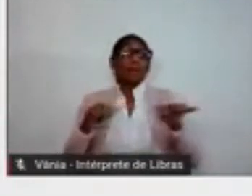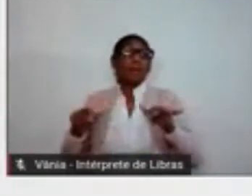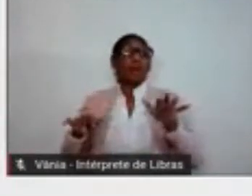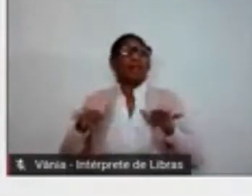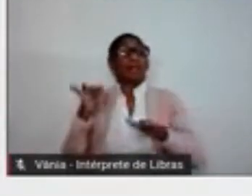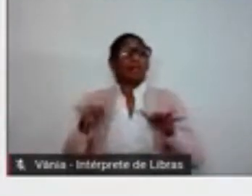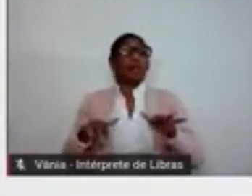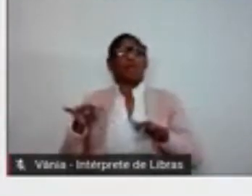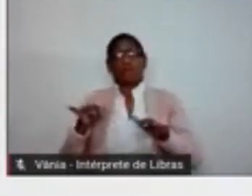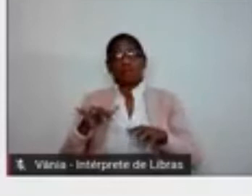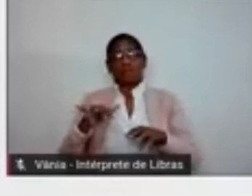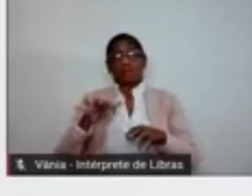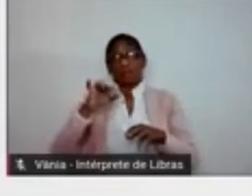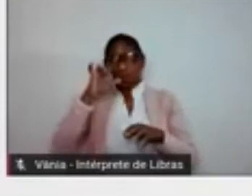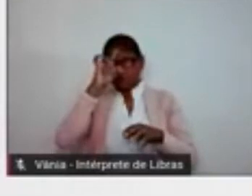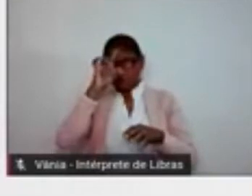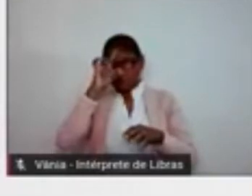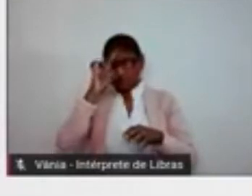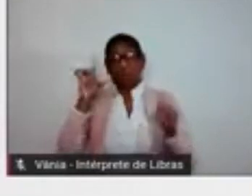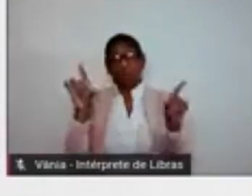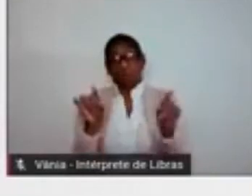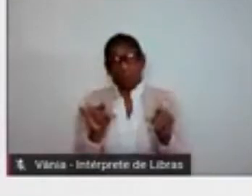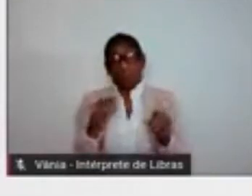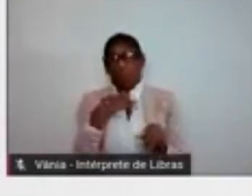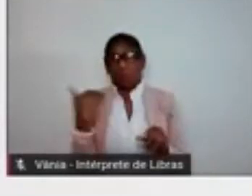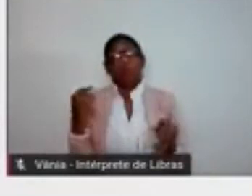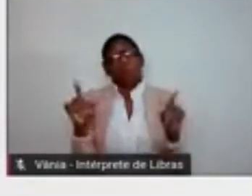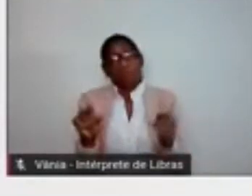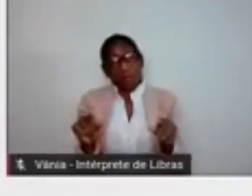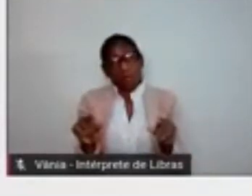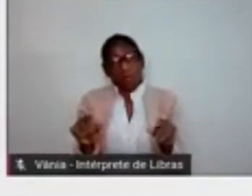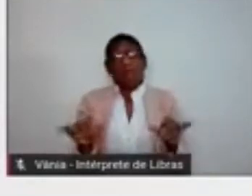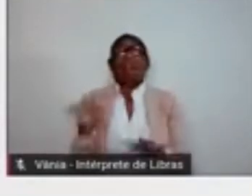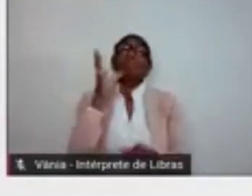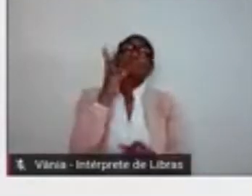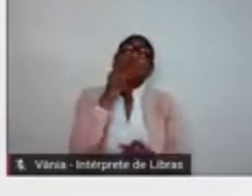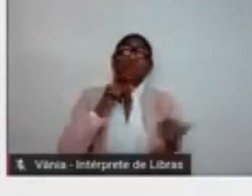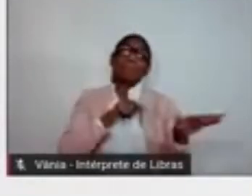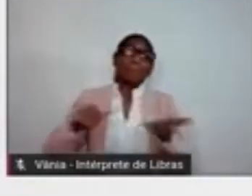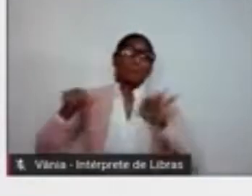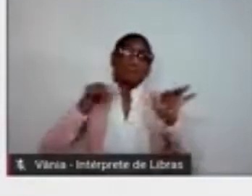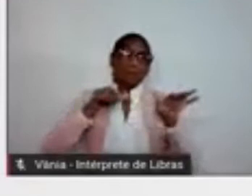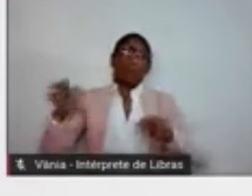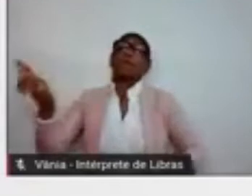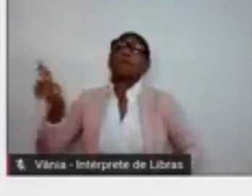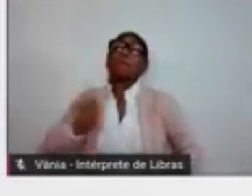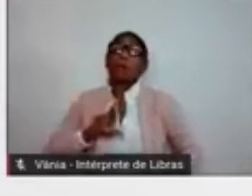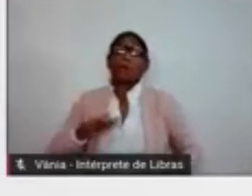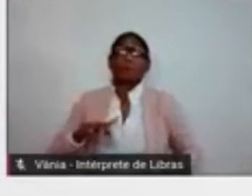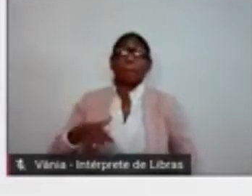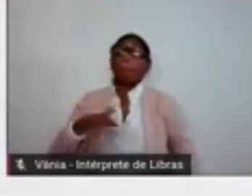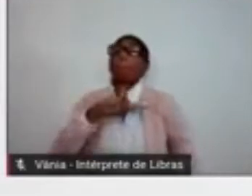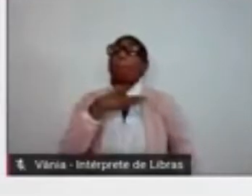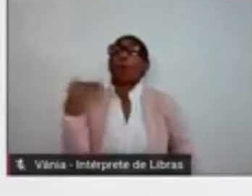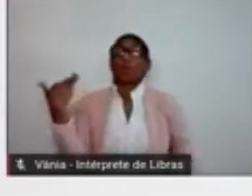menor ocupação de leitos de UTI e menos óbitos, porque esse processo é um processo que leva algumas semanas, né? O óbito é o último